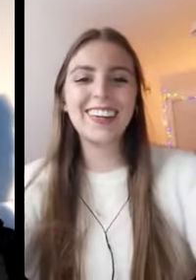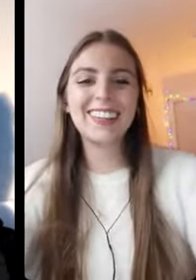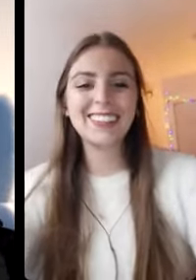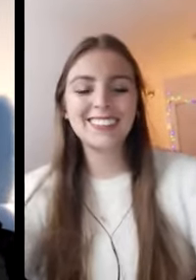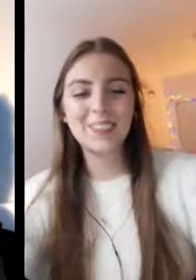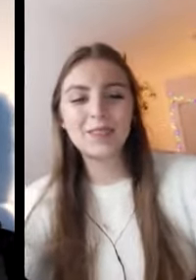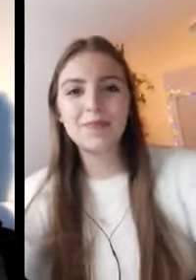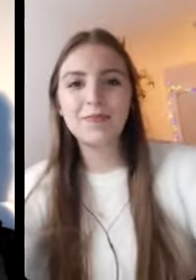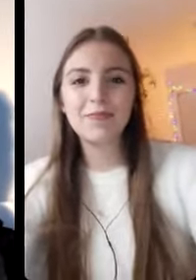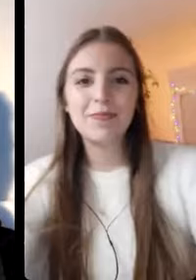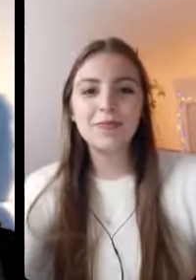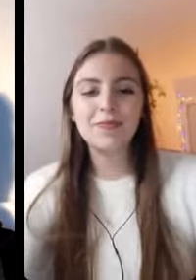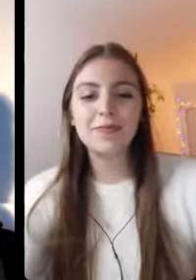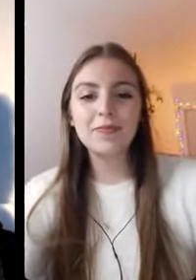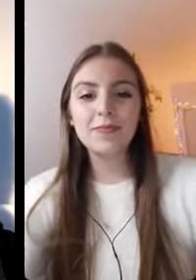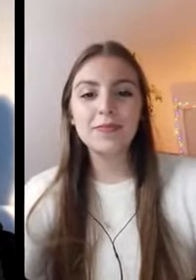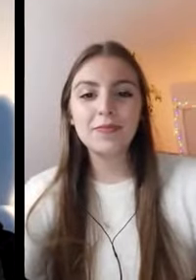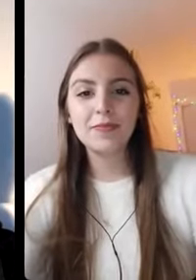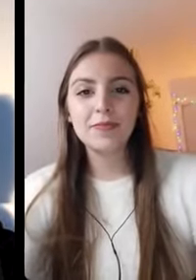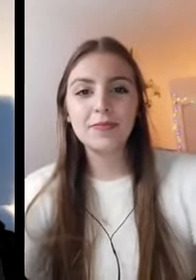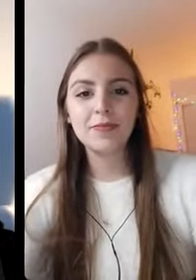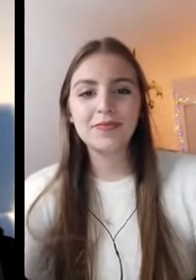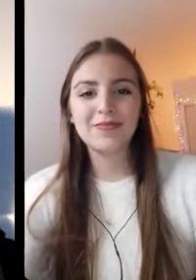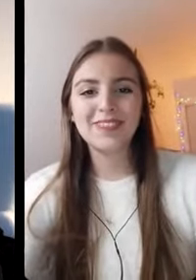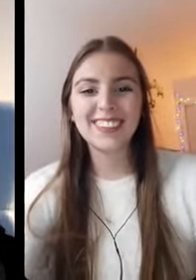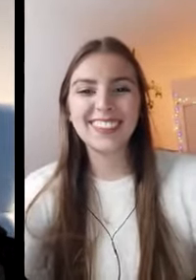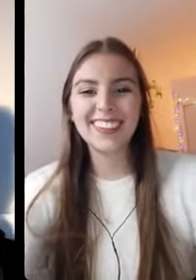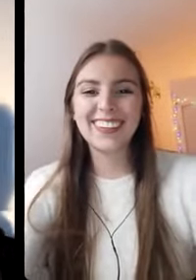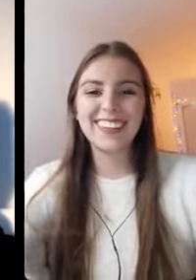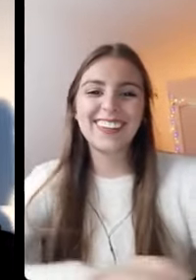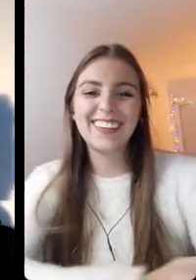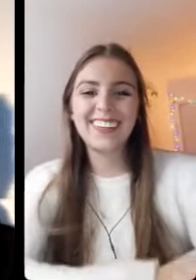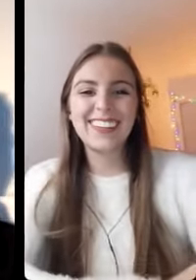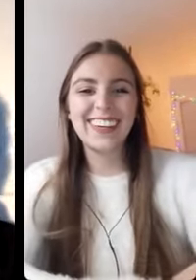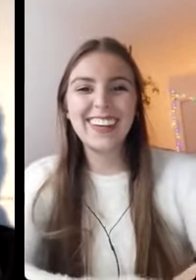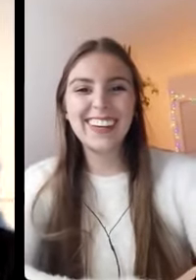tudo bem? Quanto tempo, hein? Tadinho. Que a gente não se falava.